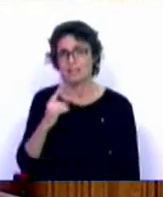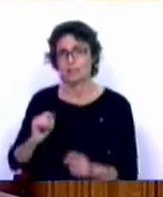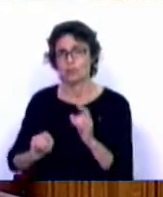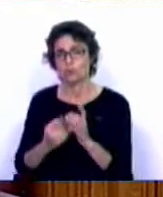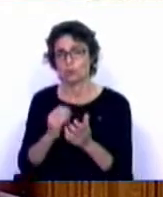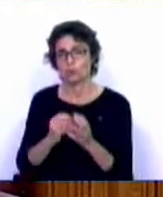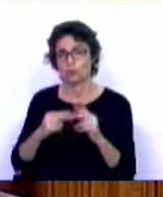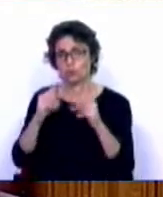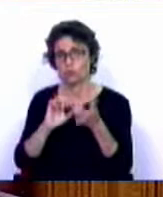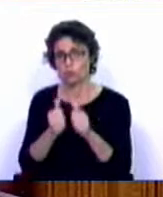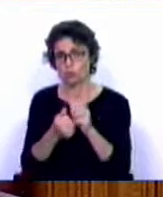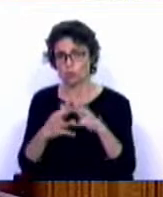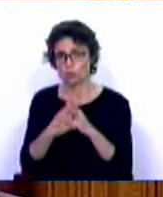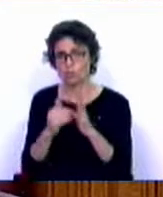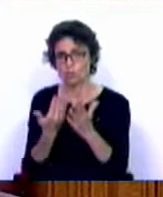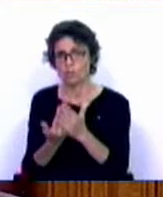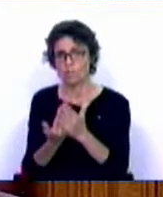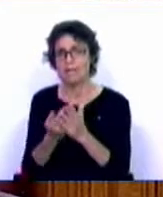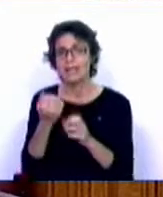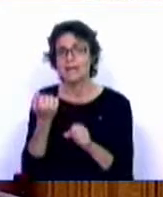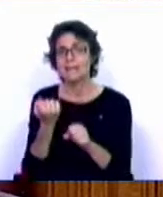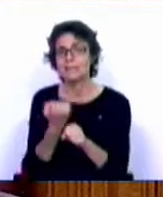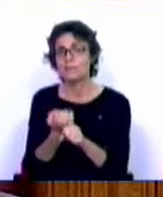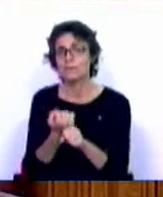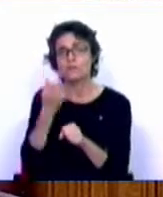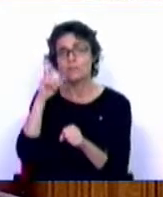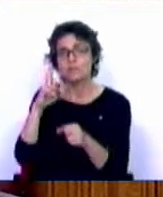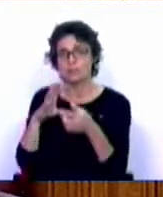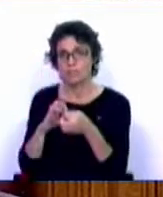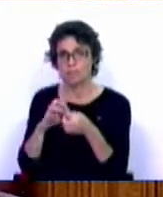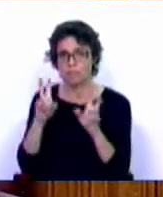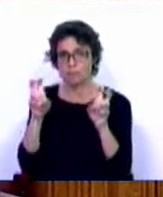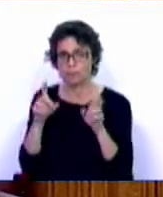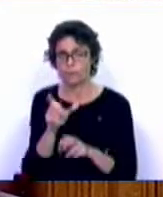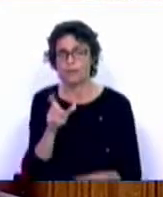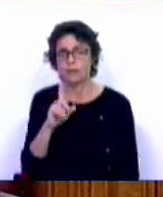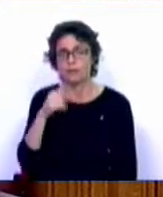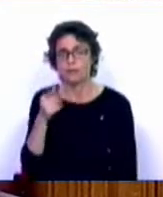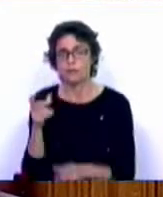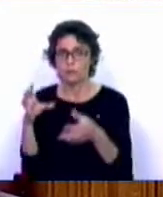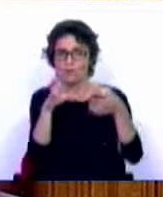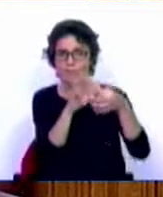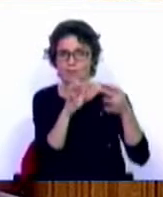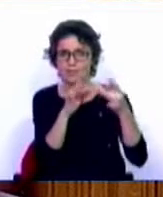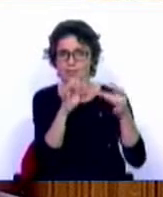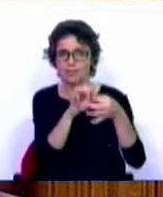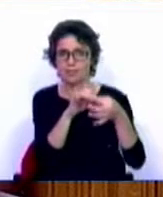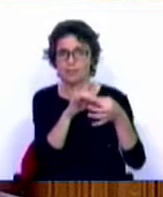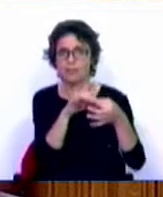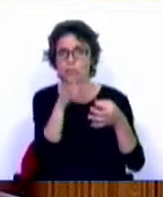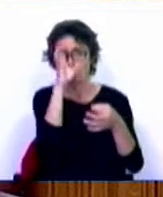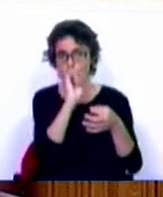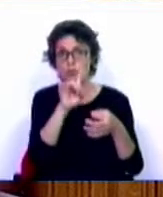e passou a chamar-se Serviço de Estrangeiros, com subordinação direta ao Ministro. Em 86, sob